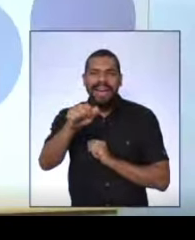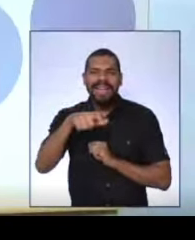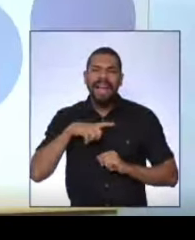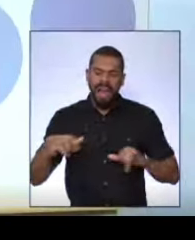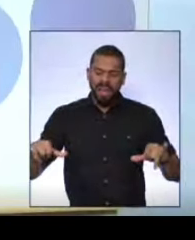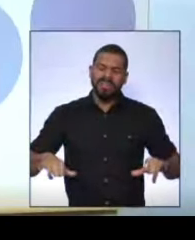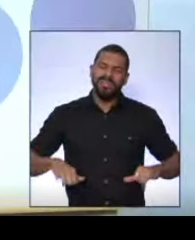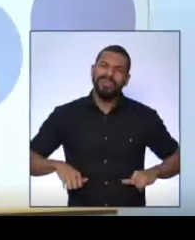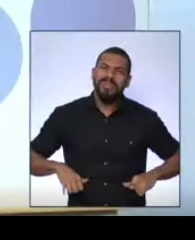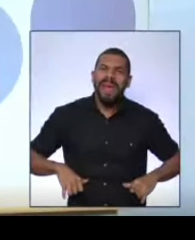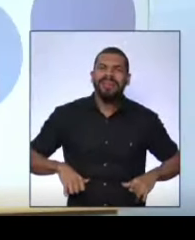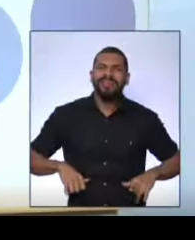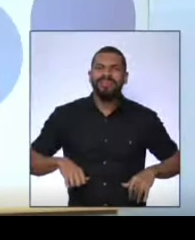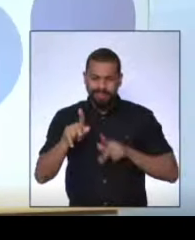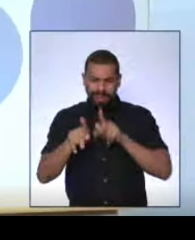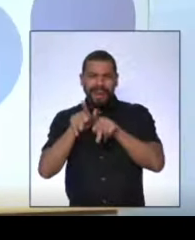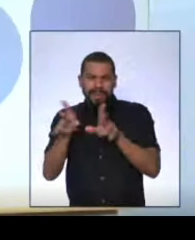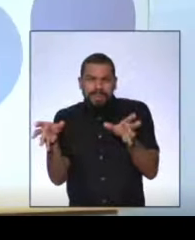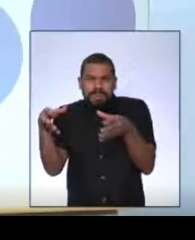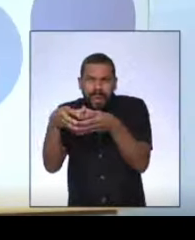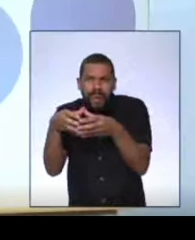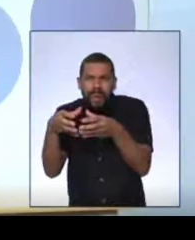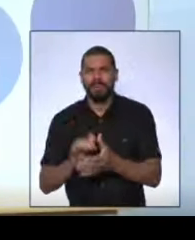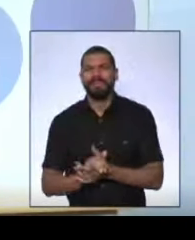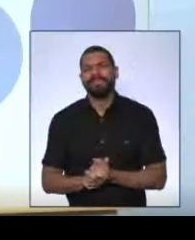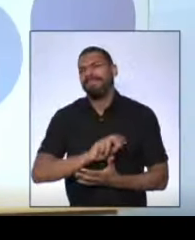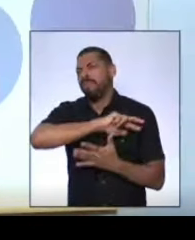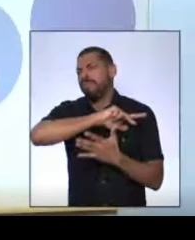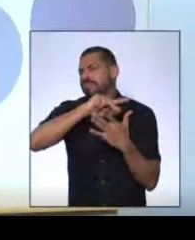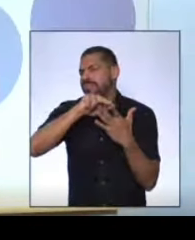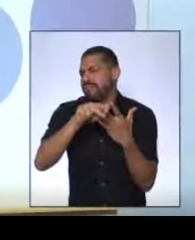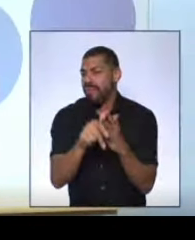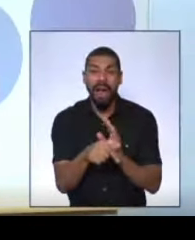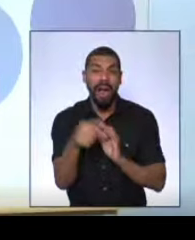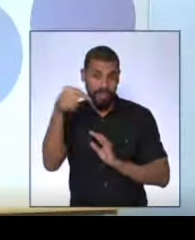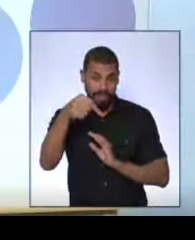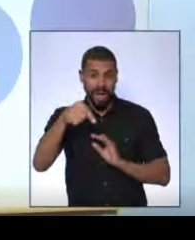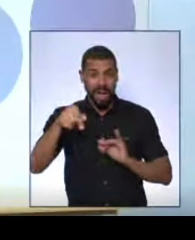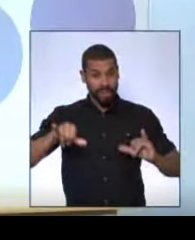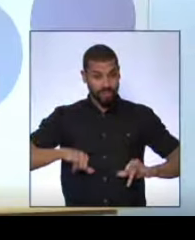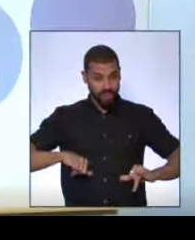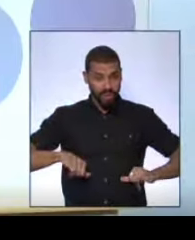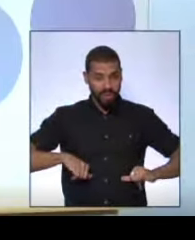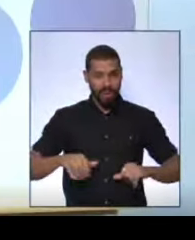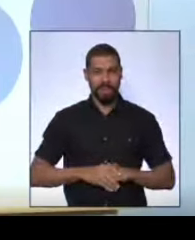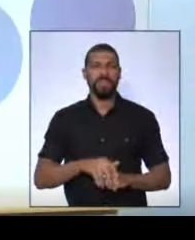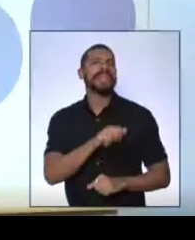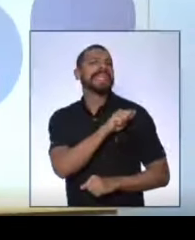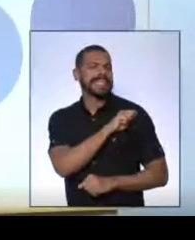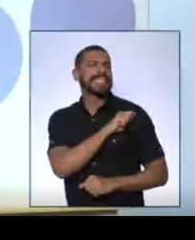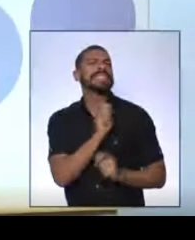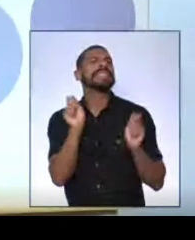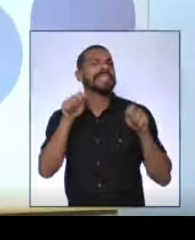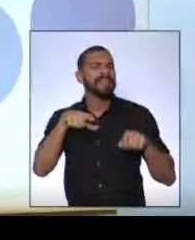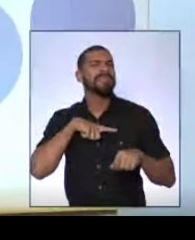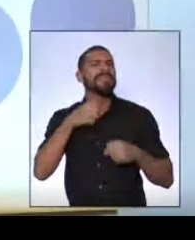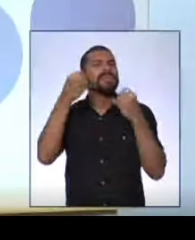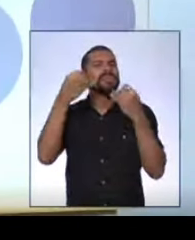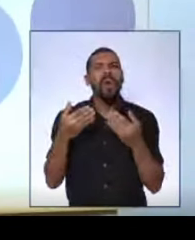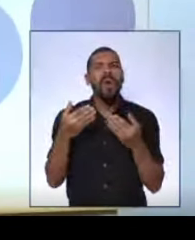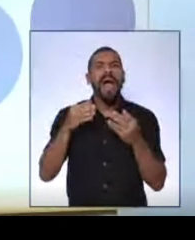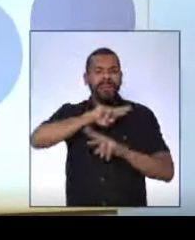sofrimento das classes. Sim. Muitos colocaram sofrimento, certo? O Gleidson, desigualdade social, e